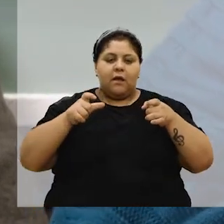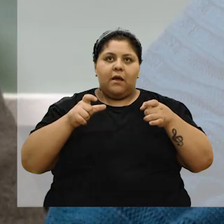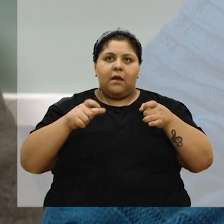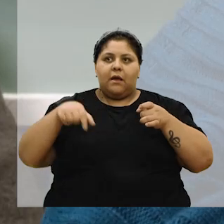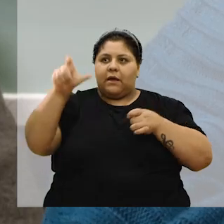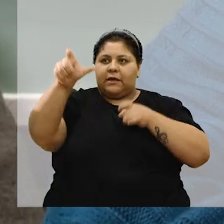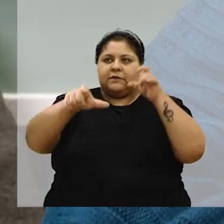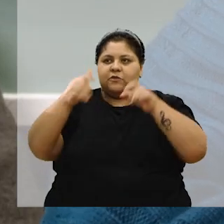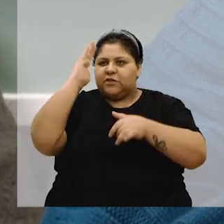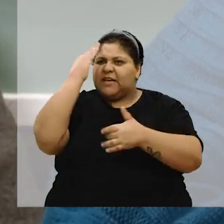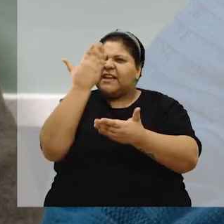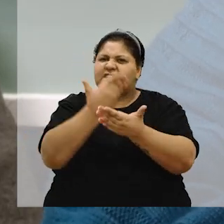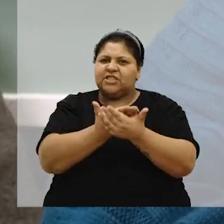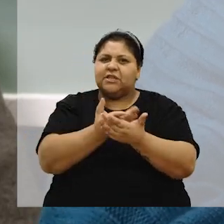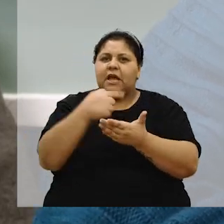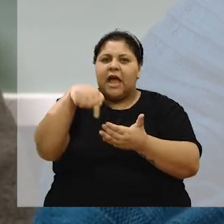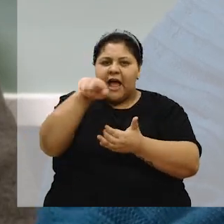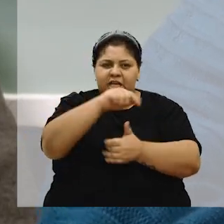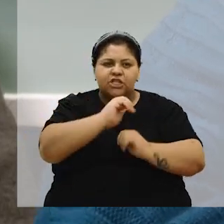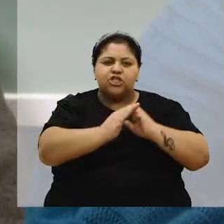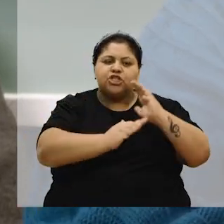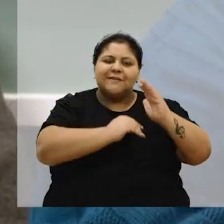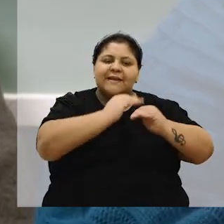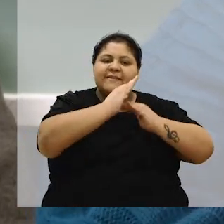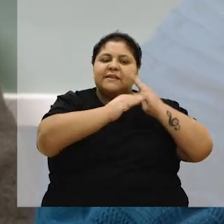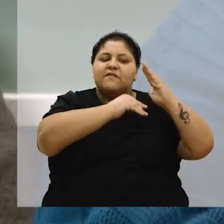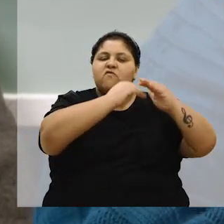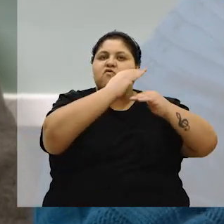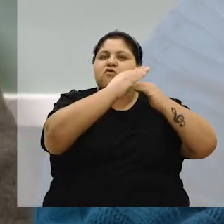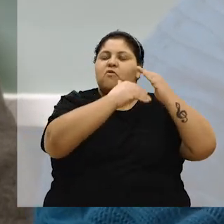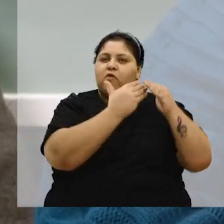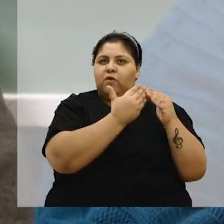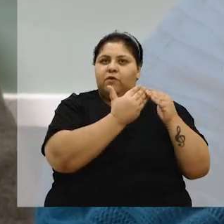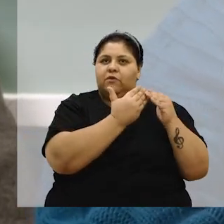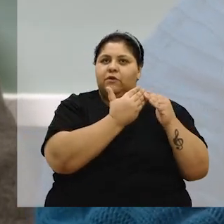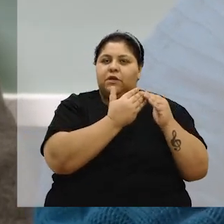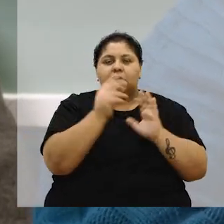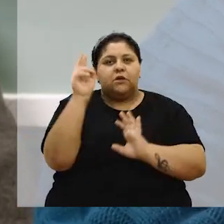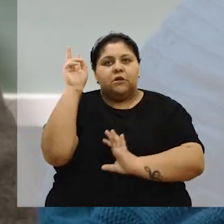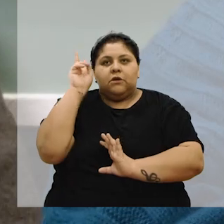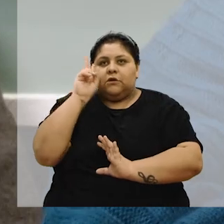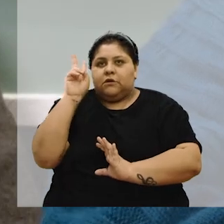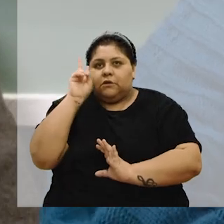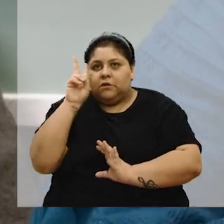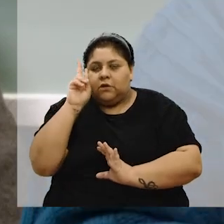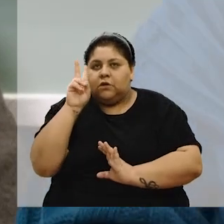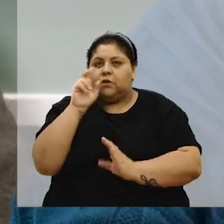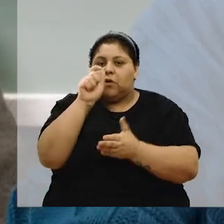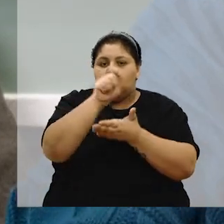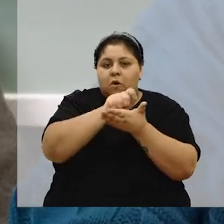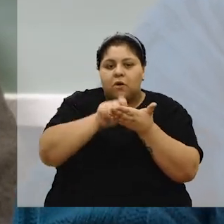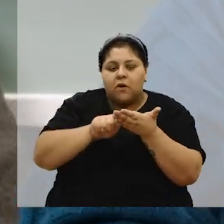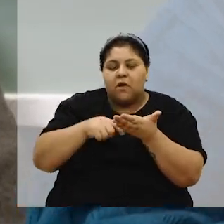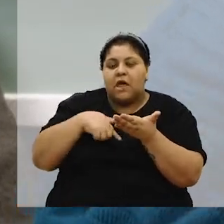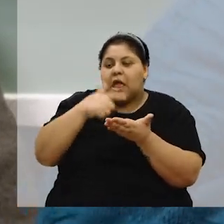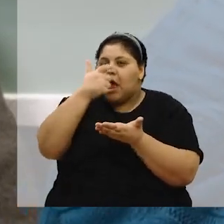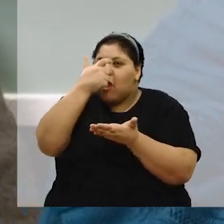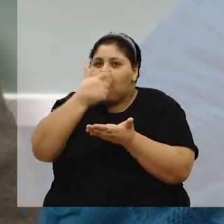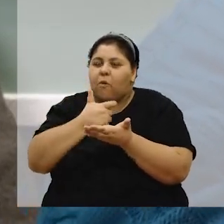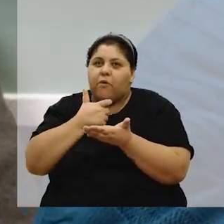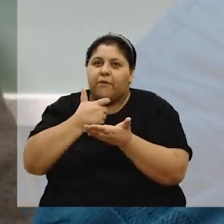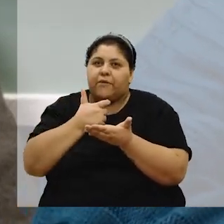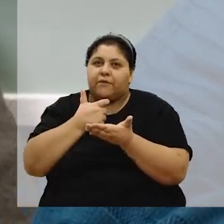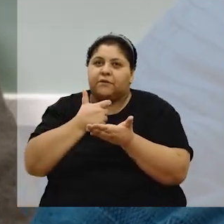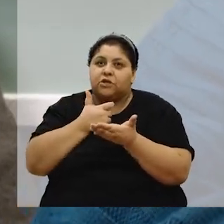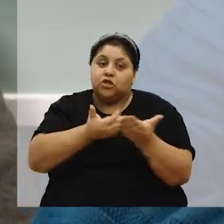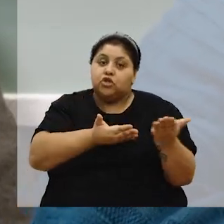de repente, as pessoas possam ter noção, porque a gente vai desenvolvendo a nossa história como autores. E eu